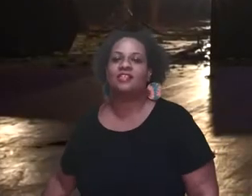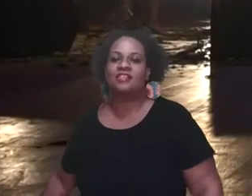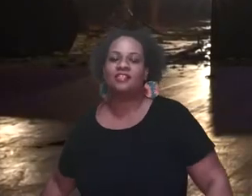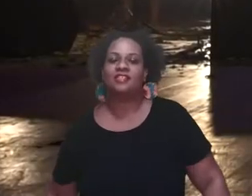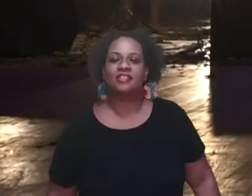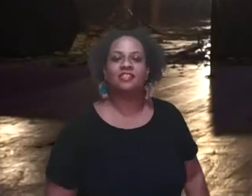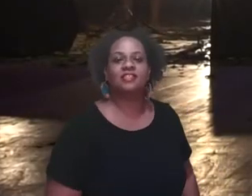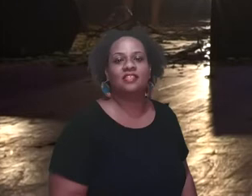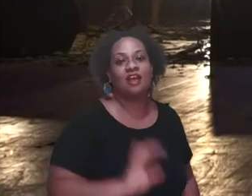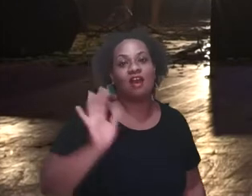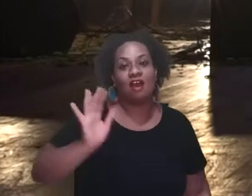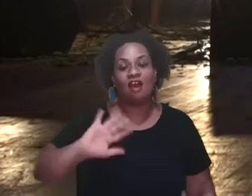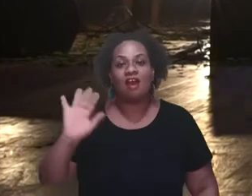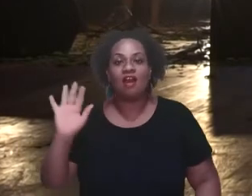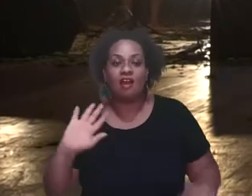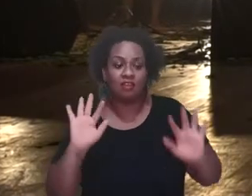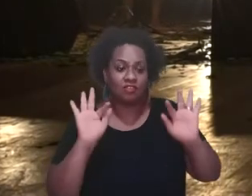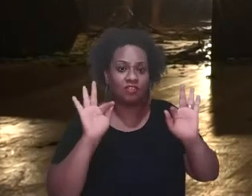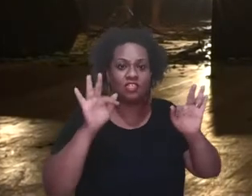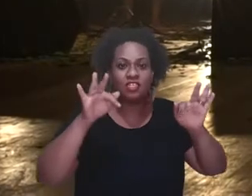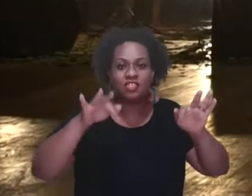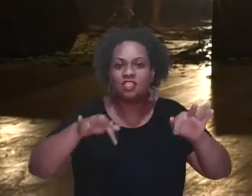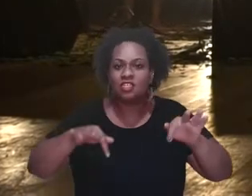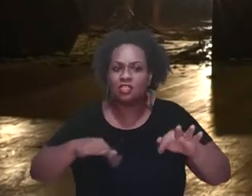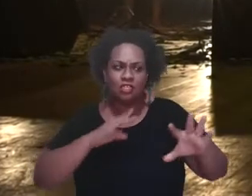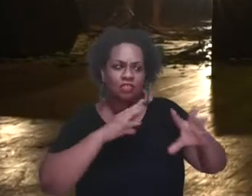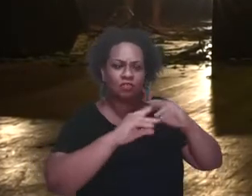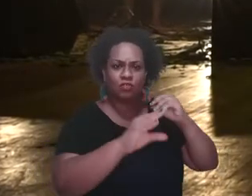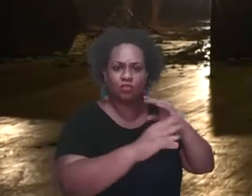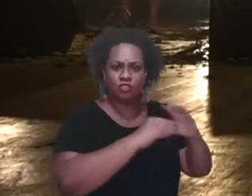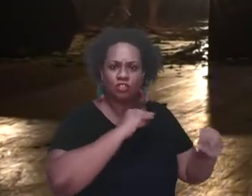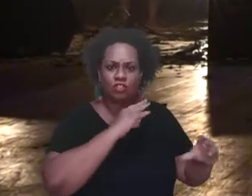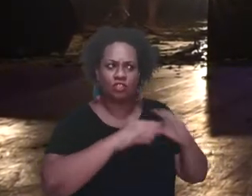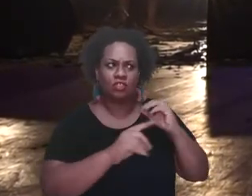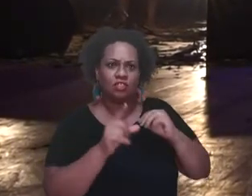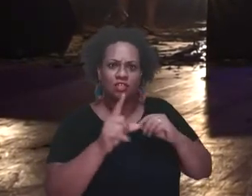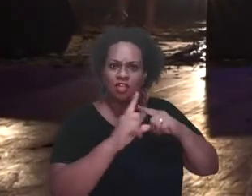fugir a Deus né